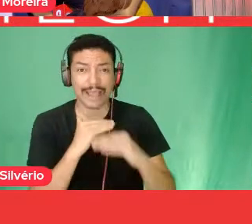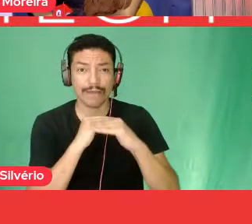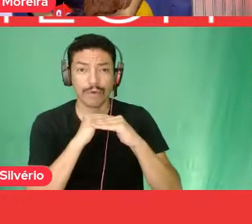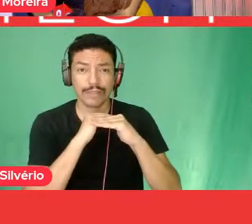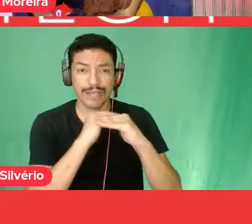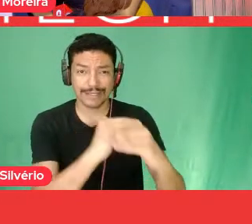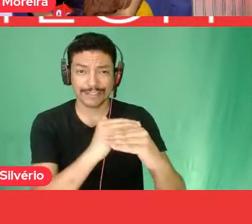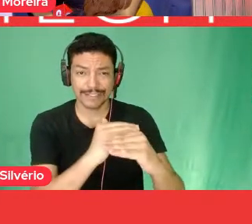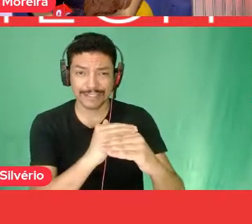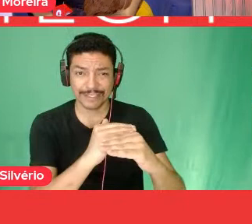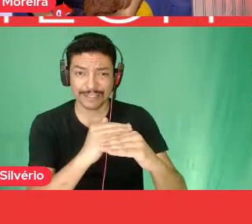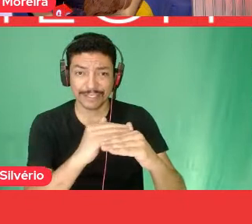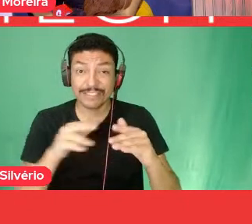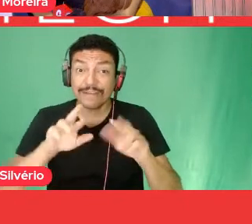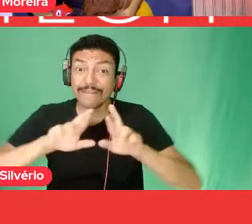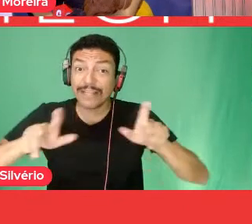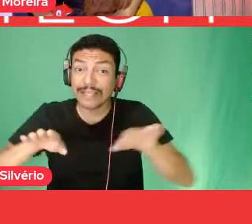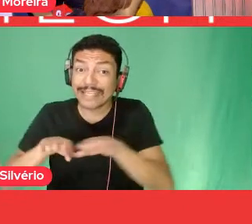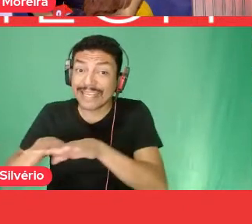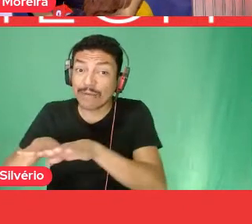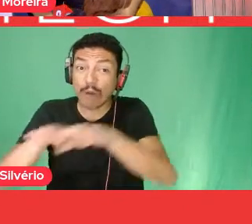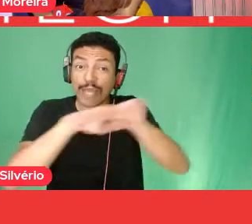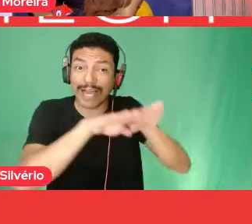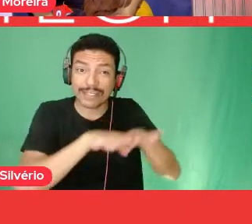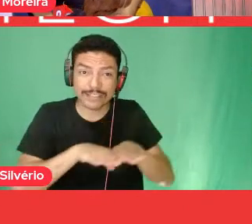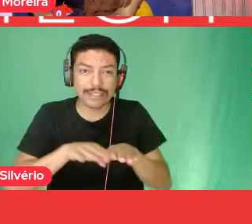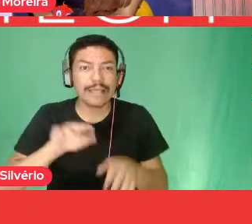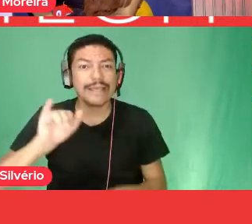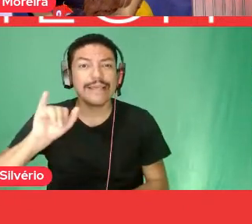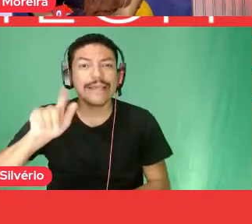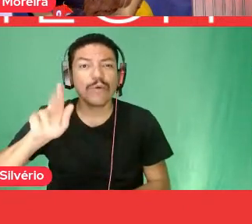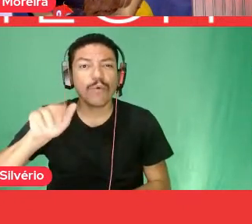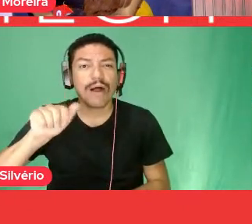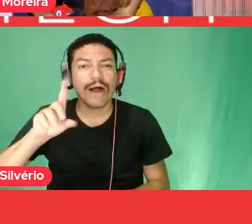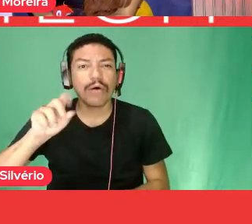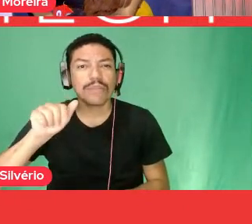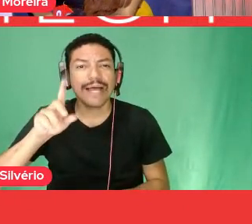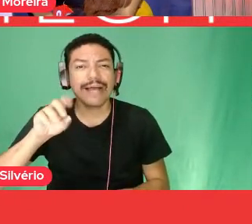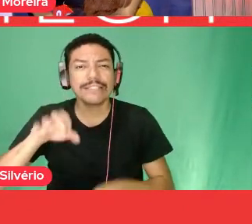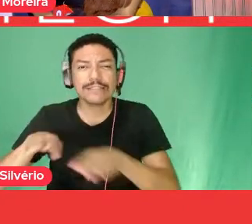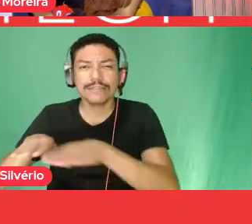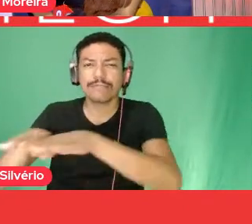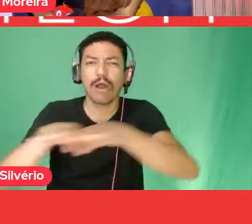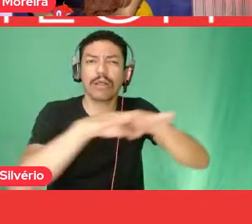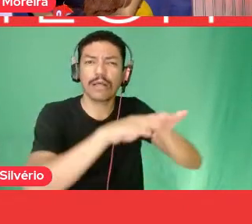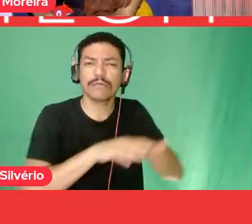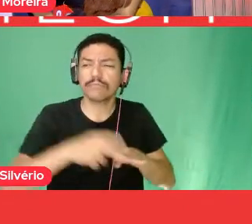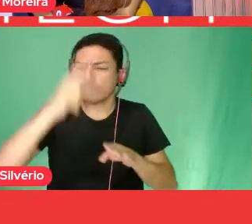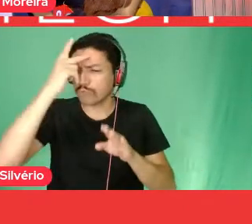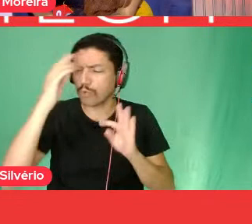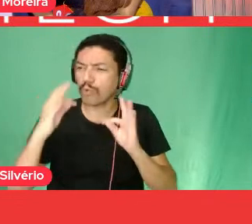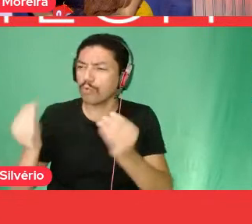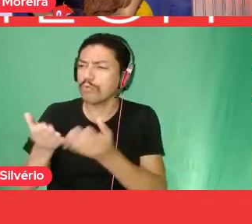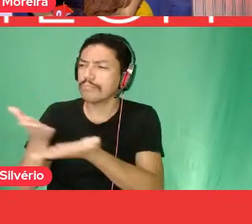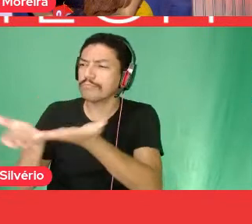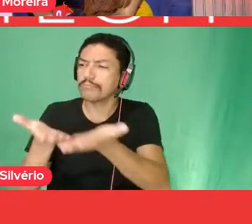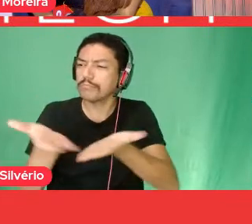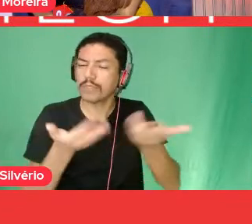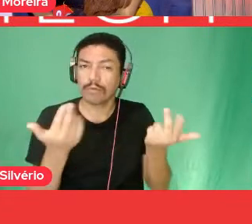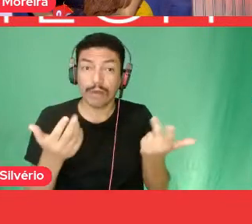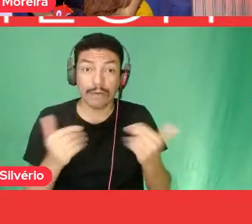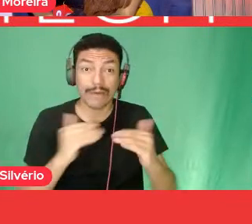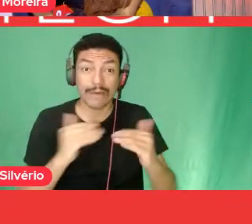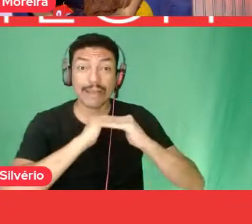não é a mesma coisa que igualdade. Porque igualdade é tratar todos iguais, mas quando a gente coloca a equidade, é sobre a gente